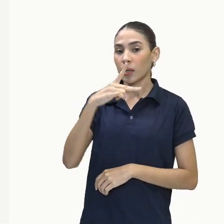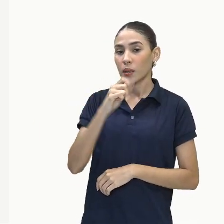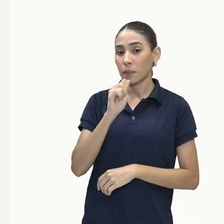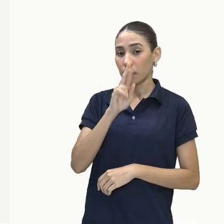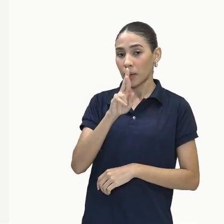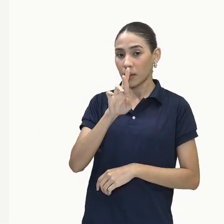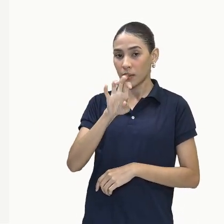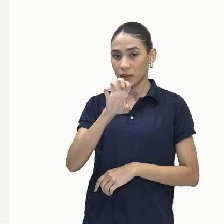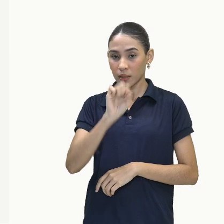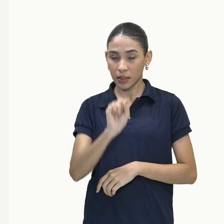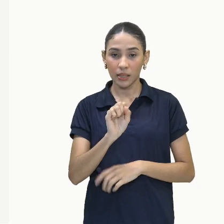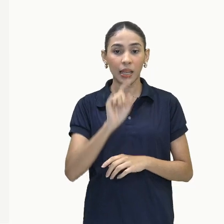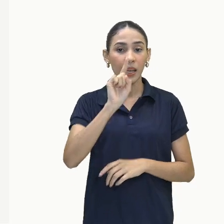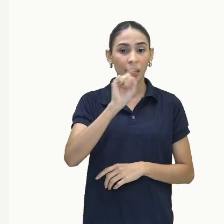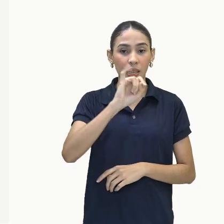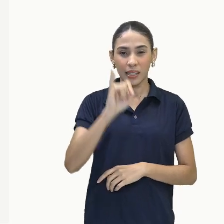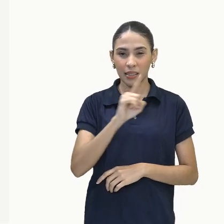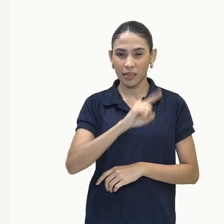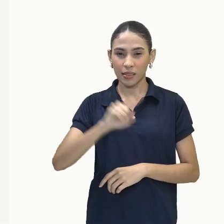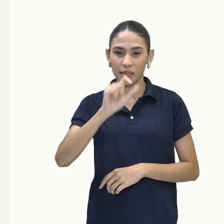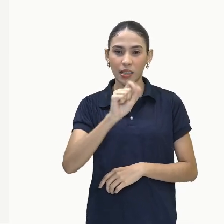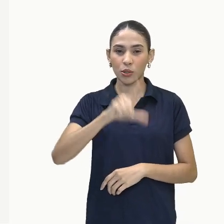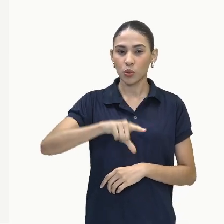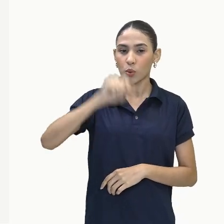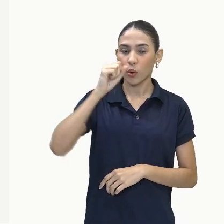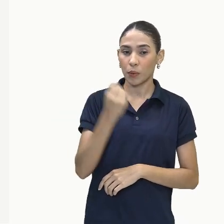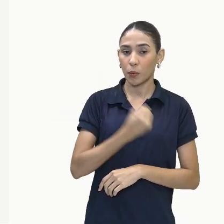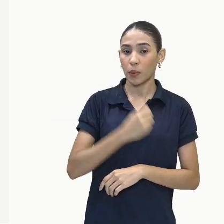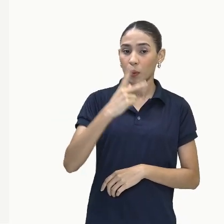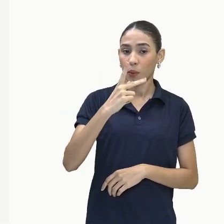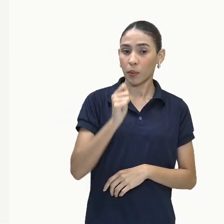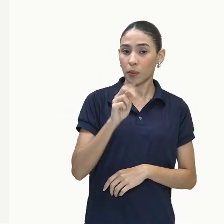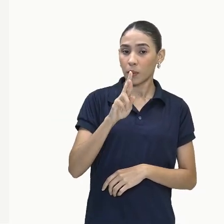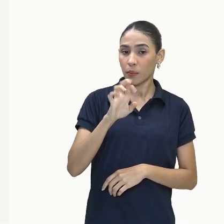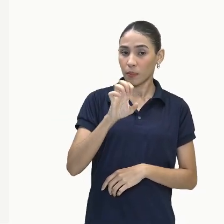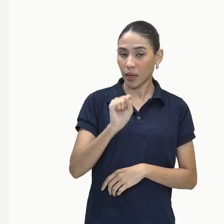ímpares, e a Isa escolhe números pares. Beleza?